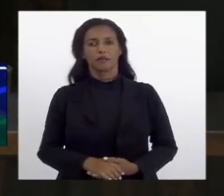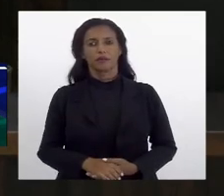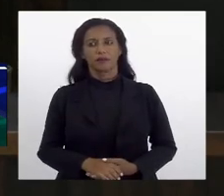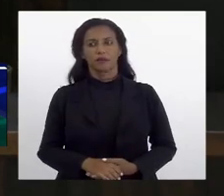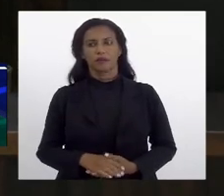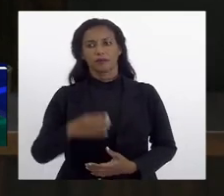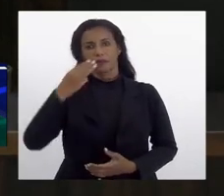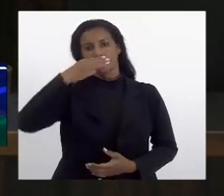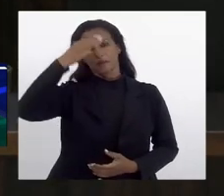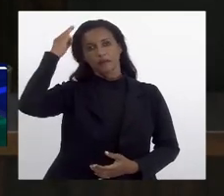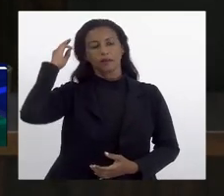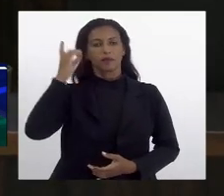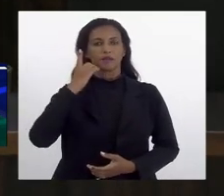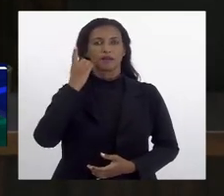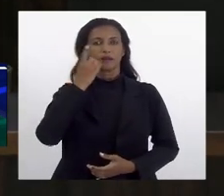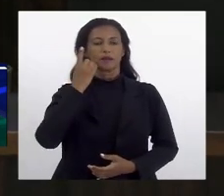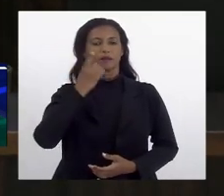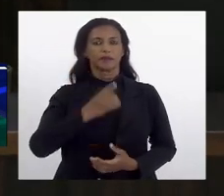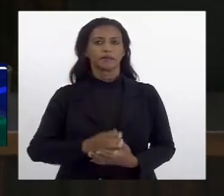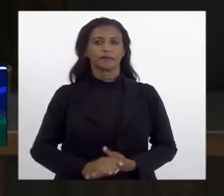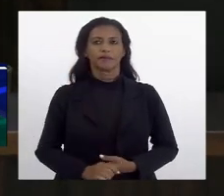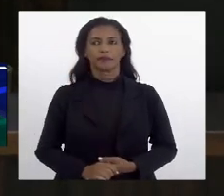deputado Márcio Pacheco.